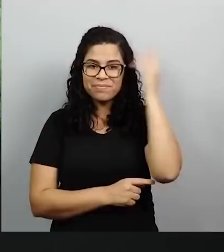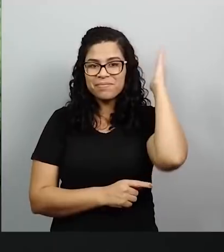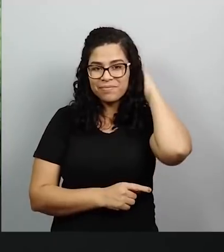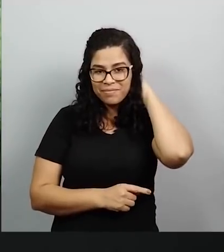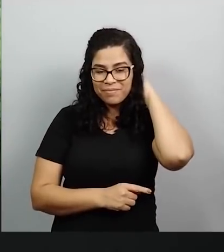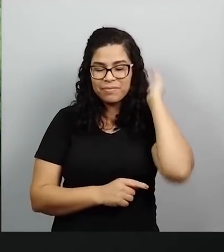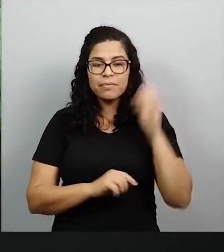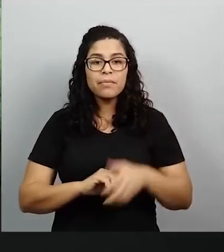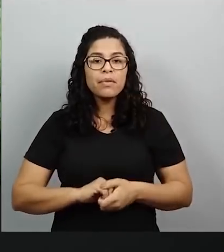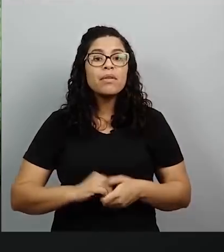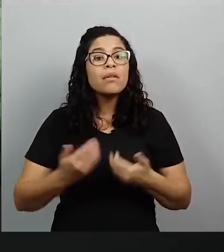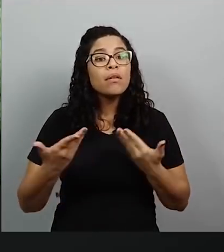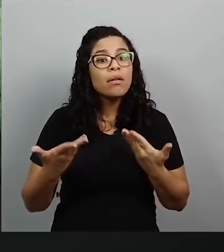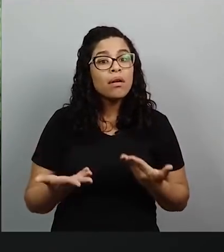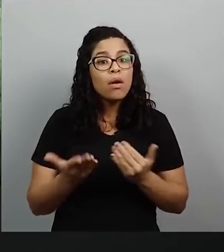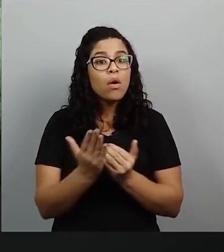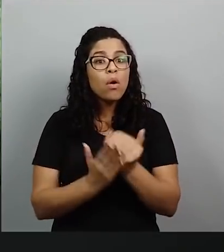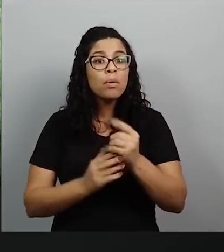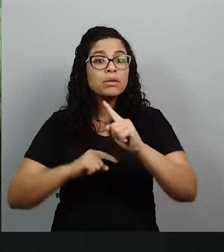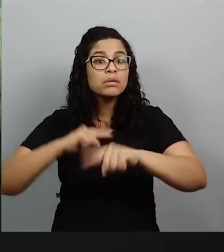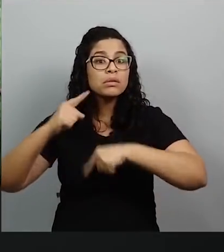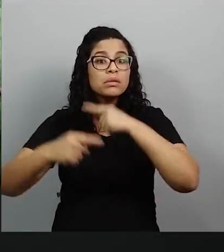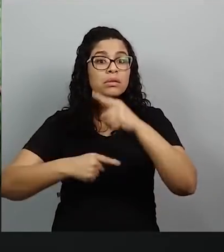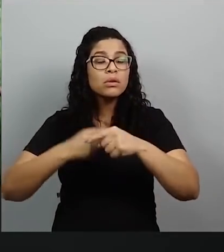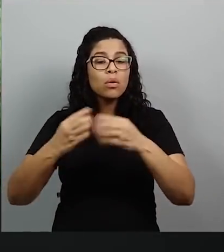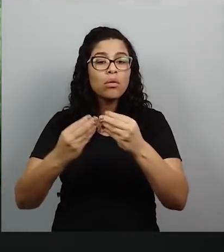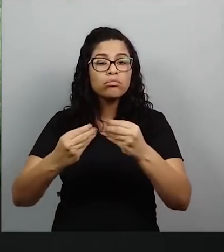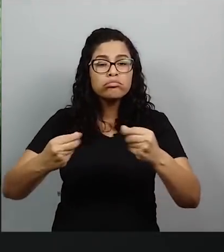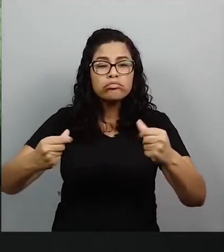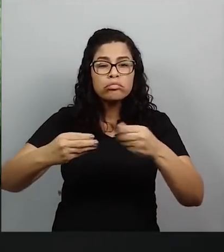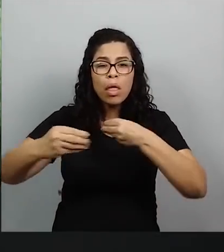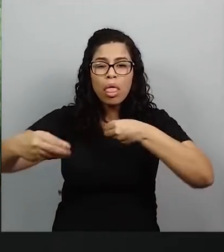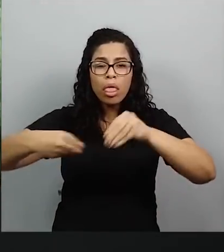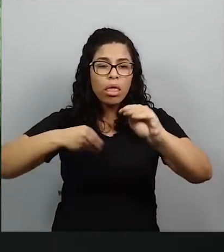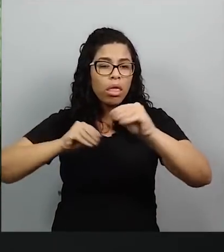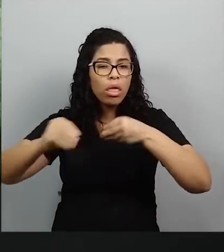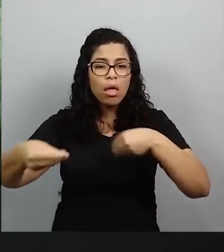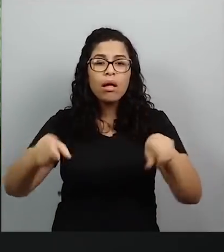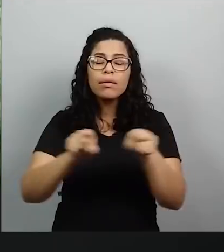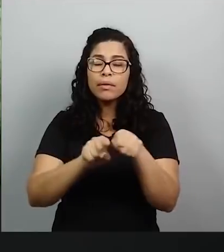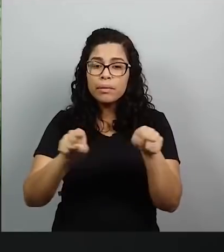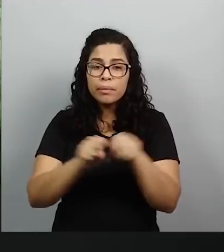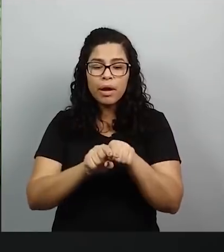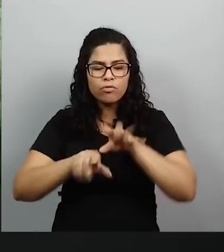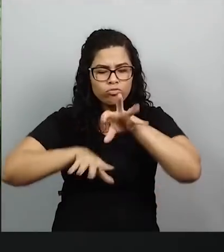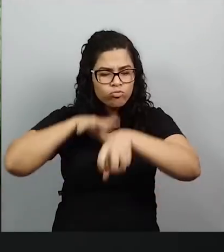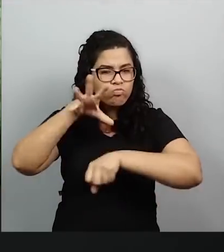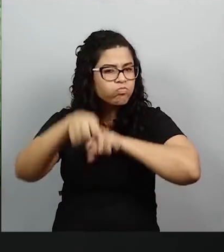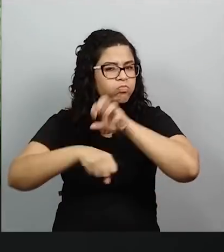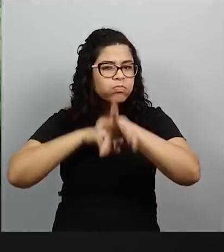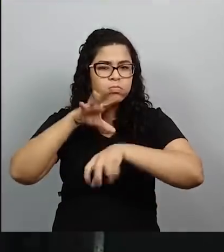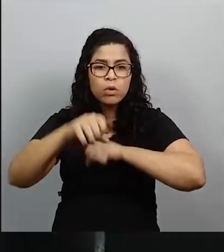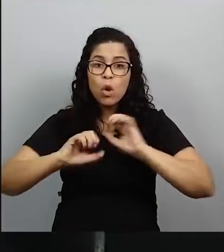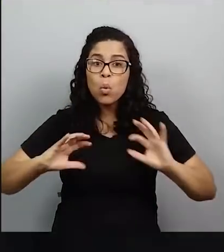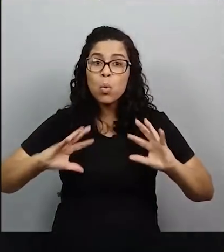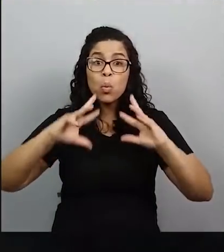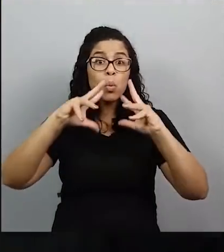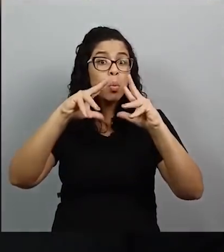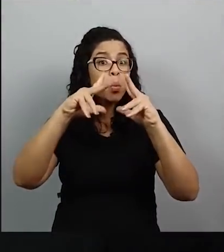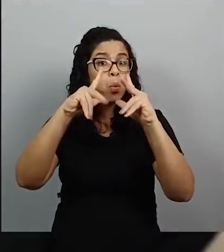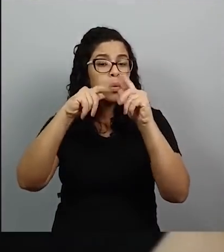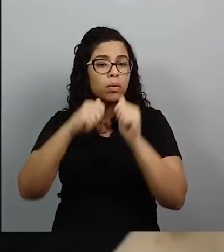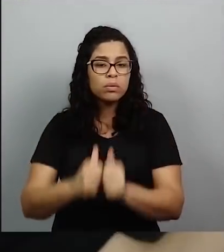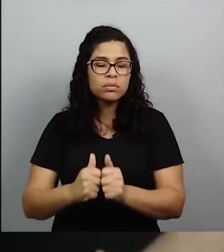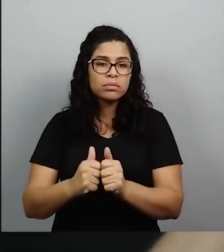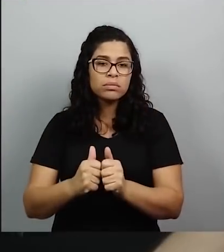Paulo e estado do Paraná. Também começa o ciclo da borracha, as seringueiras começam a ser bem exploradas. E toda